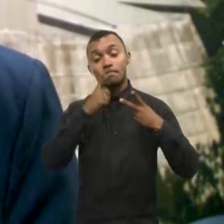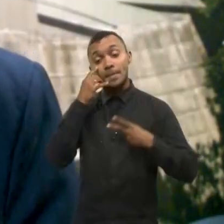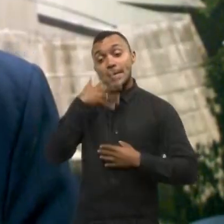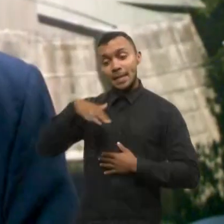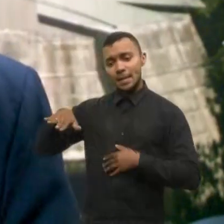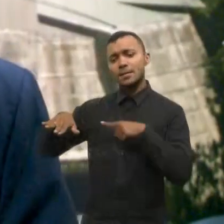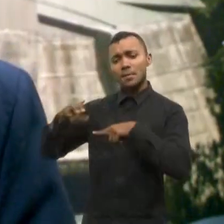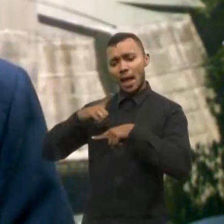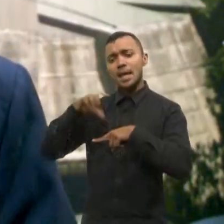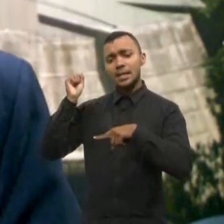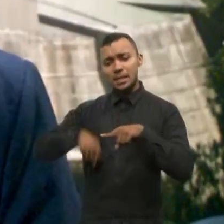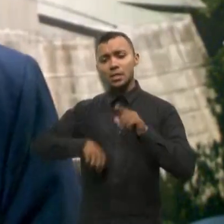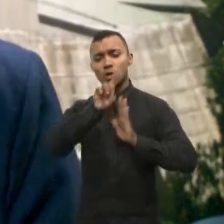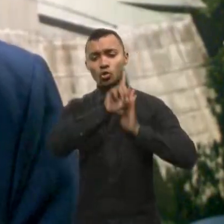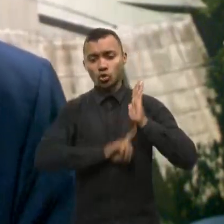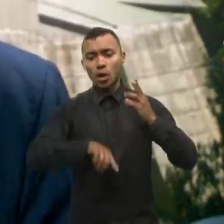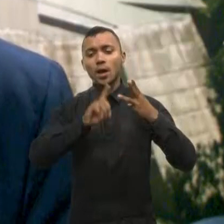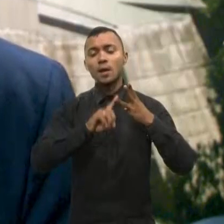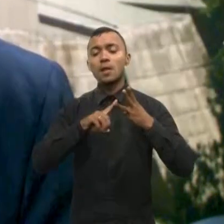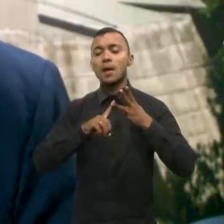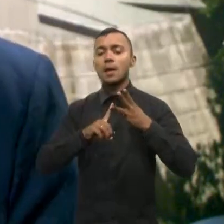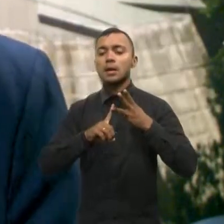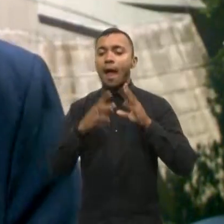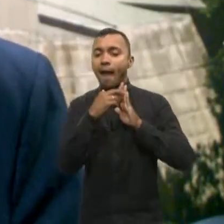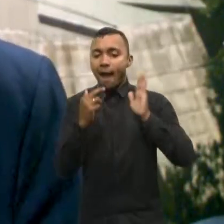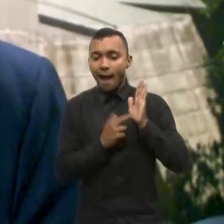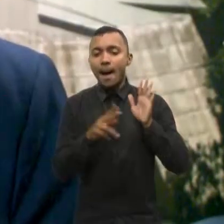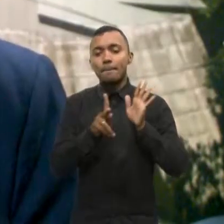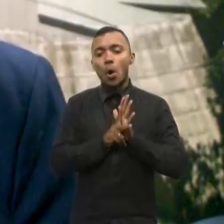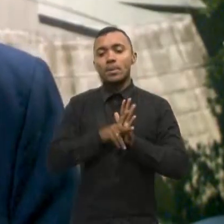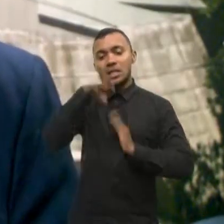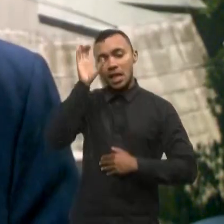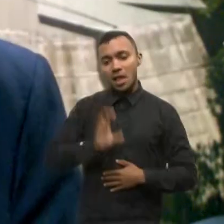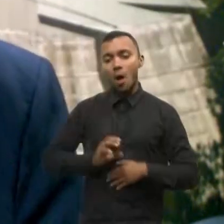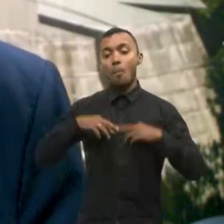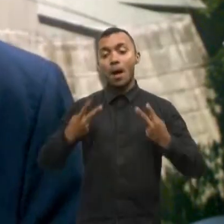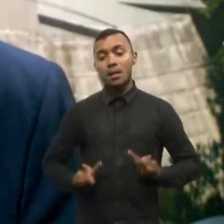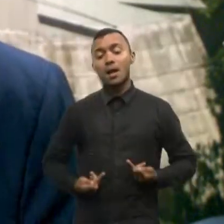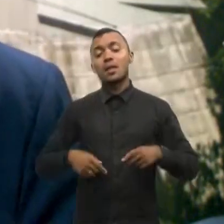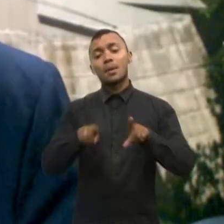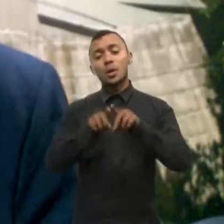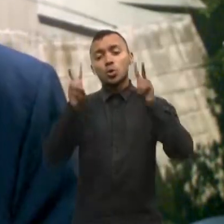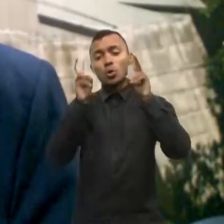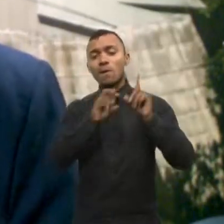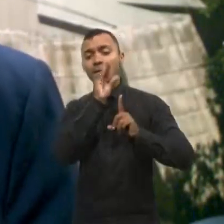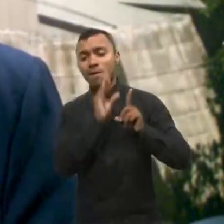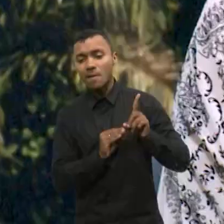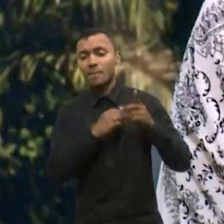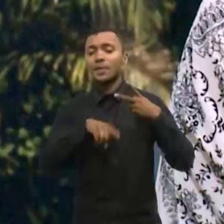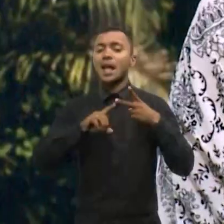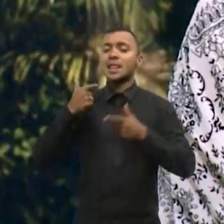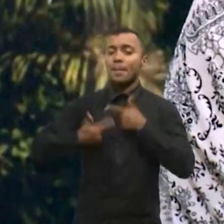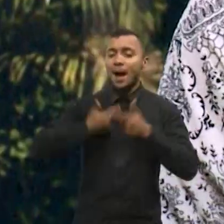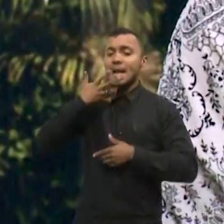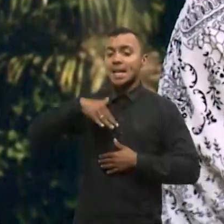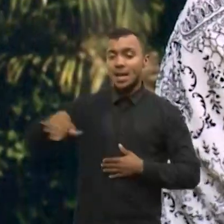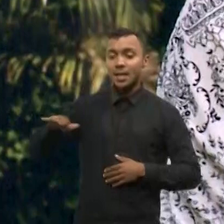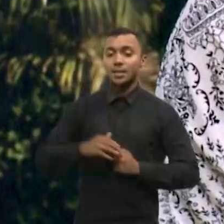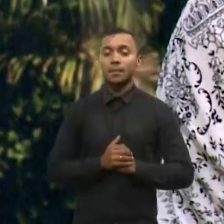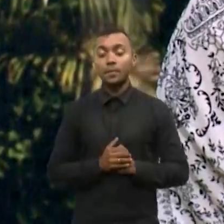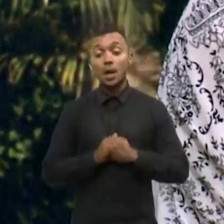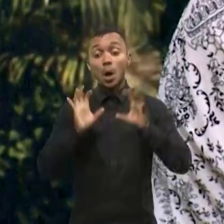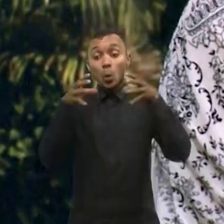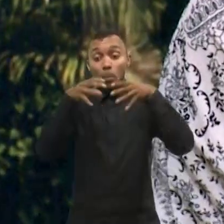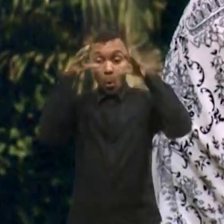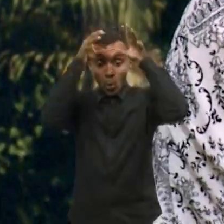sujeito de direitos, do princípio da dignidade humana e do enfrentamento às violências, né, violência sexual, trabalho infantil. O Conselho Estadual